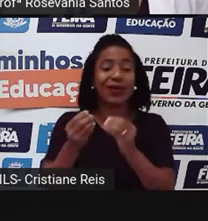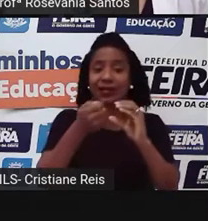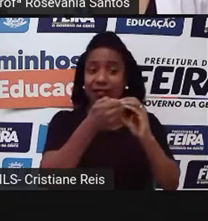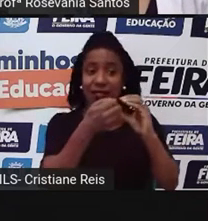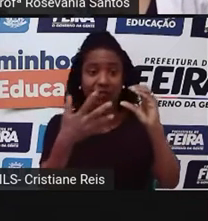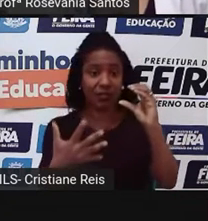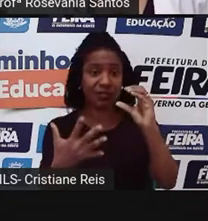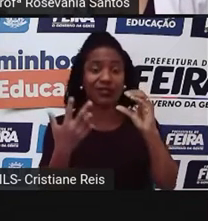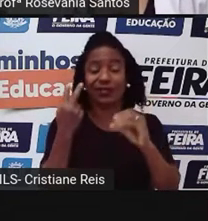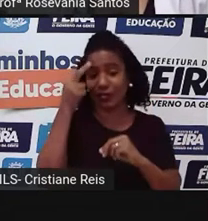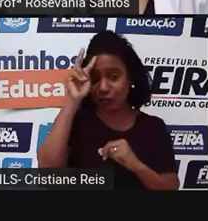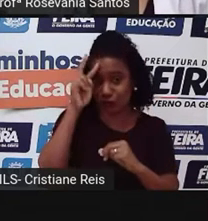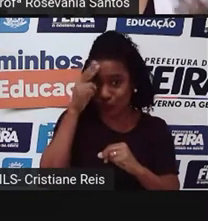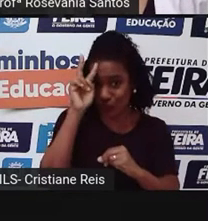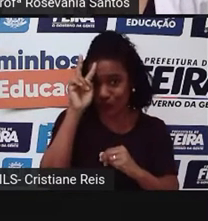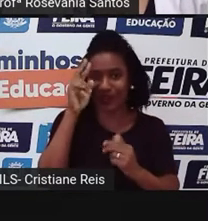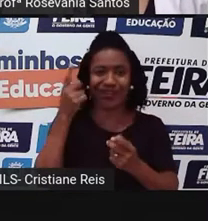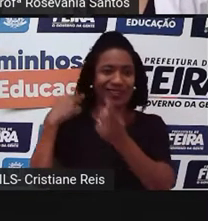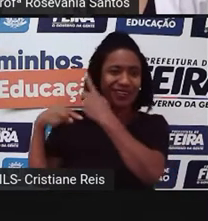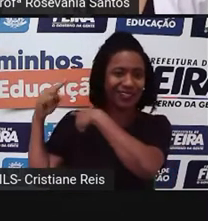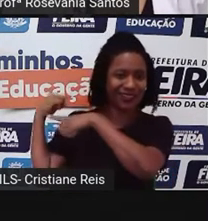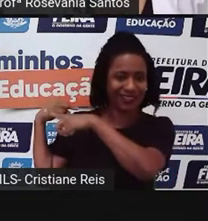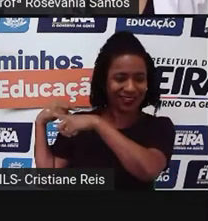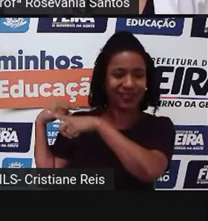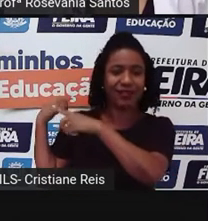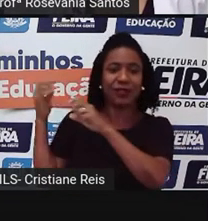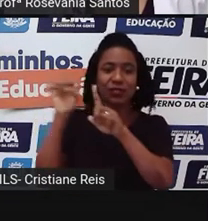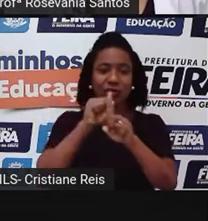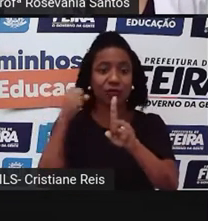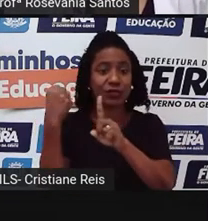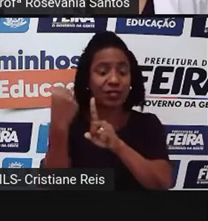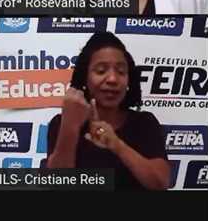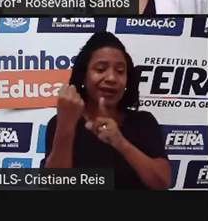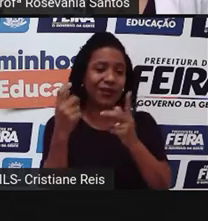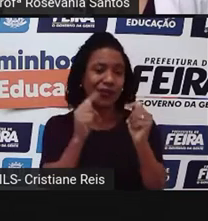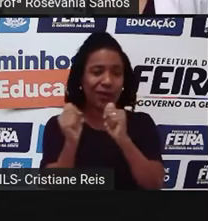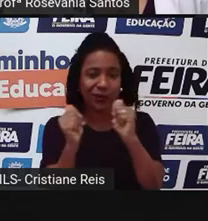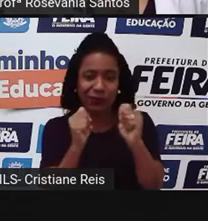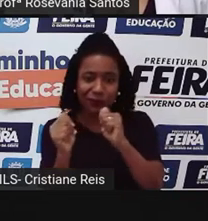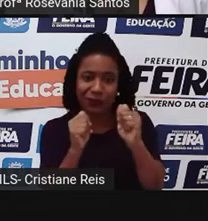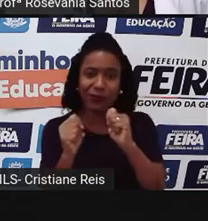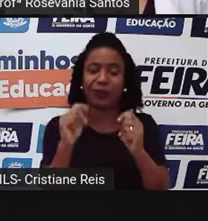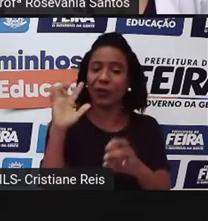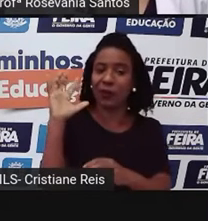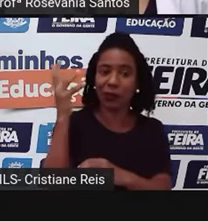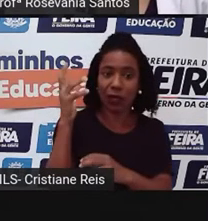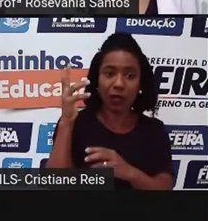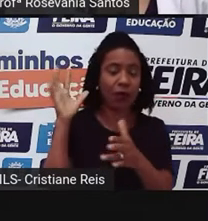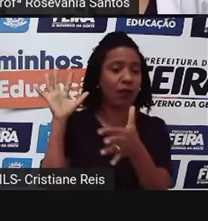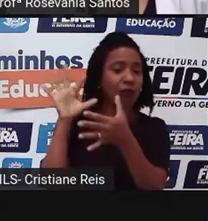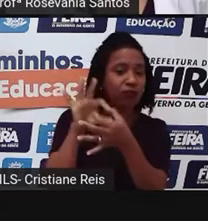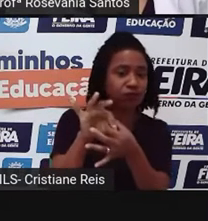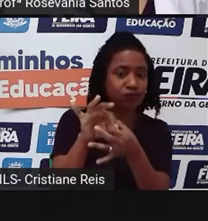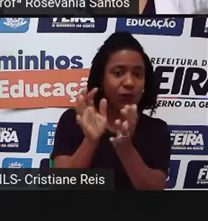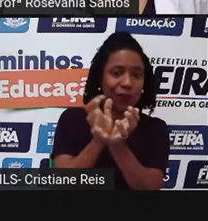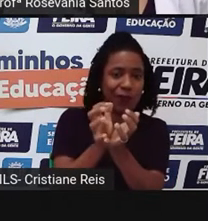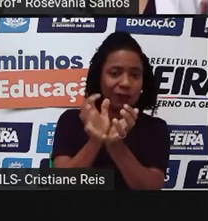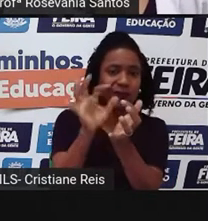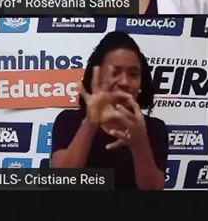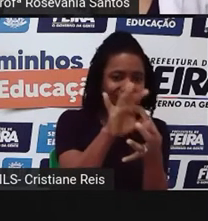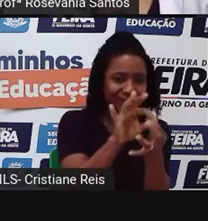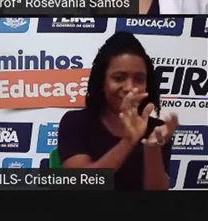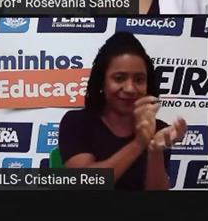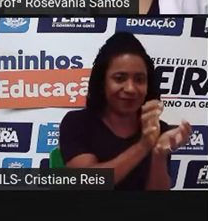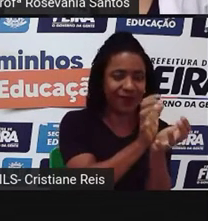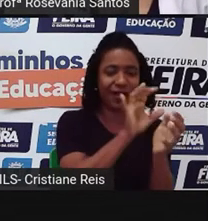econômicas, características sociais, né? Que veio. Só para a gente não deixar passar aqui essa informação, que não está